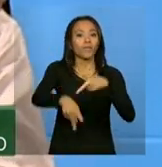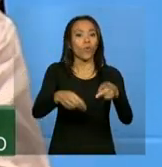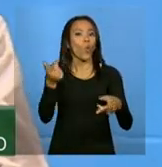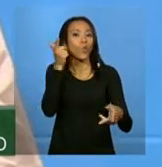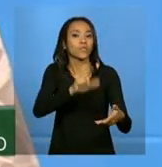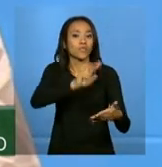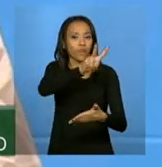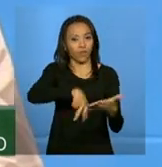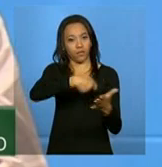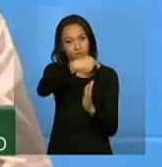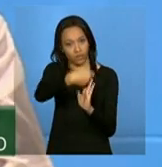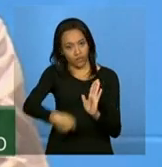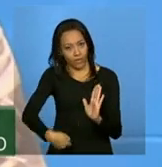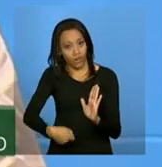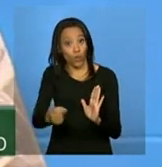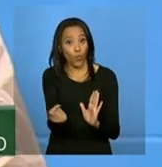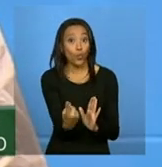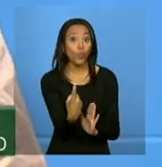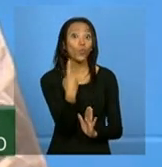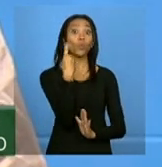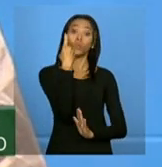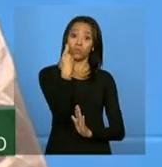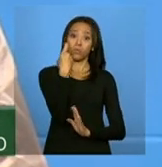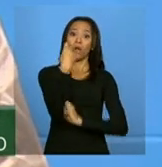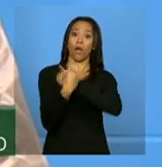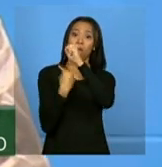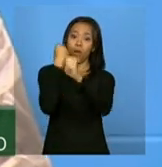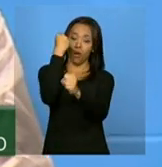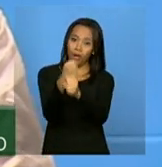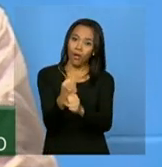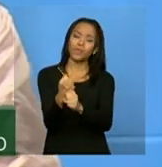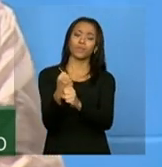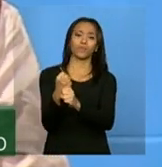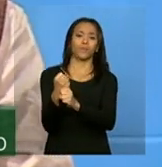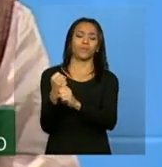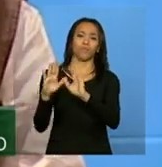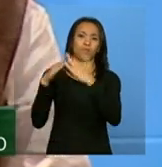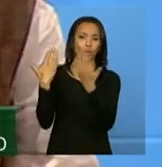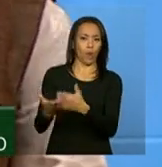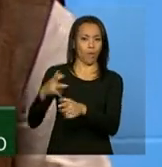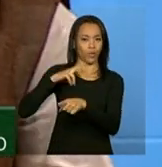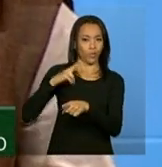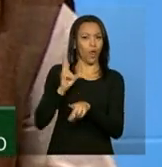e escrever. Um único ano letivo em escola particular